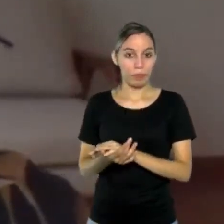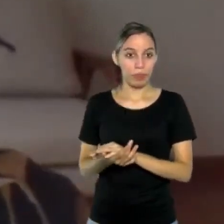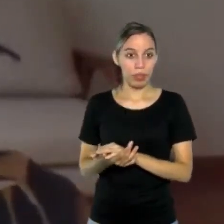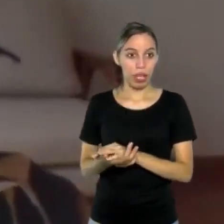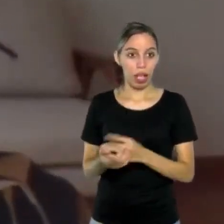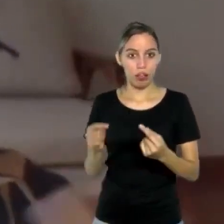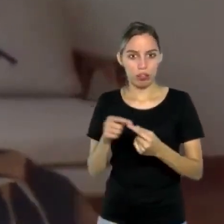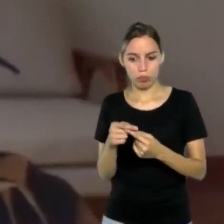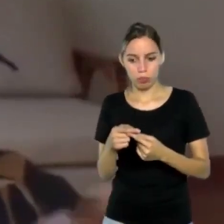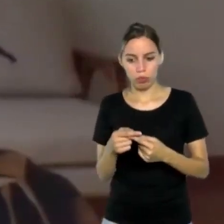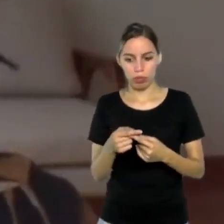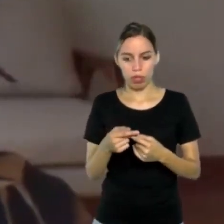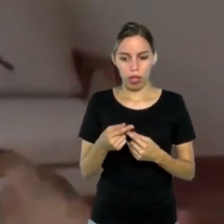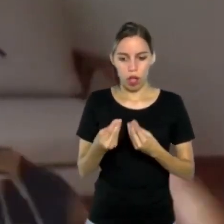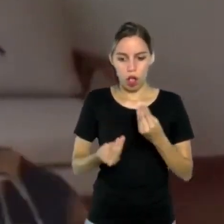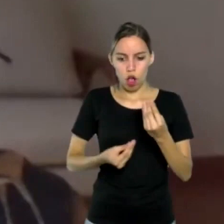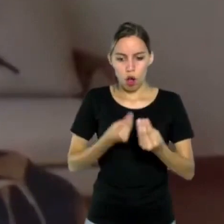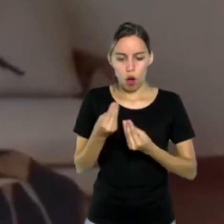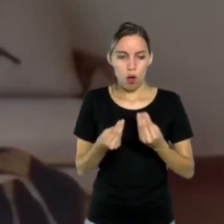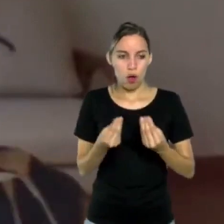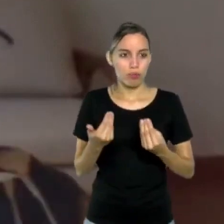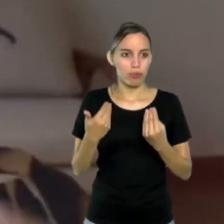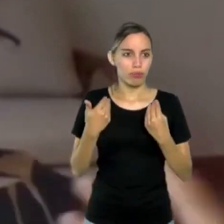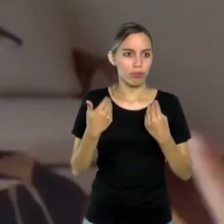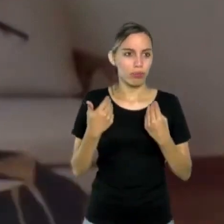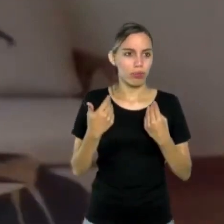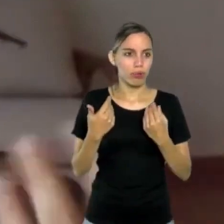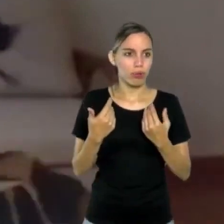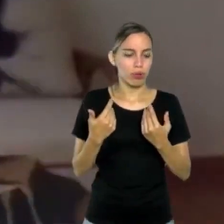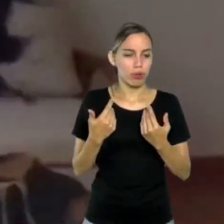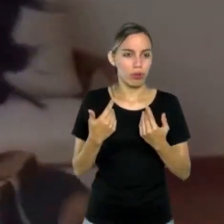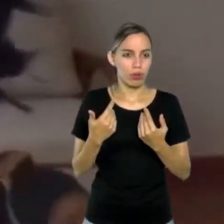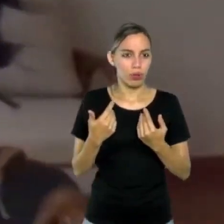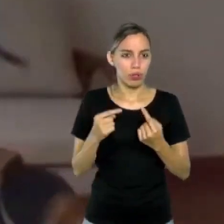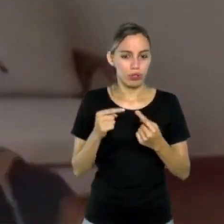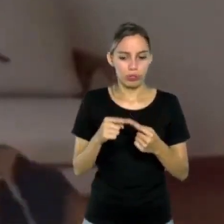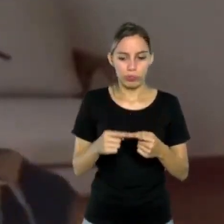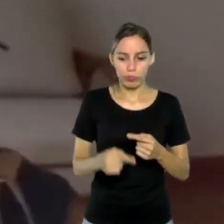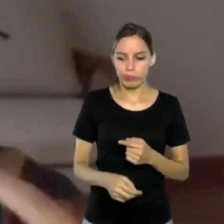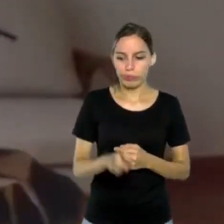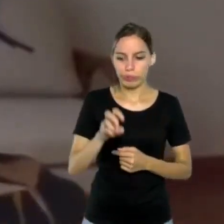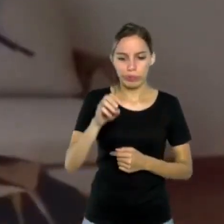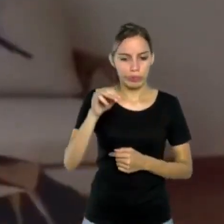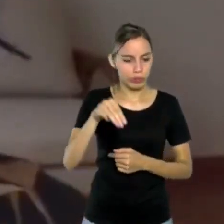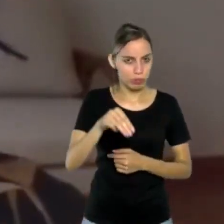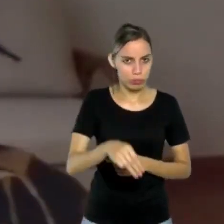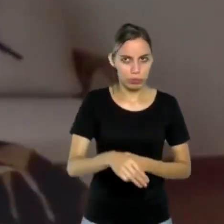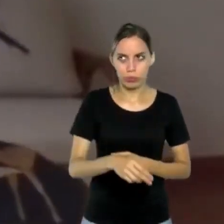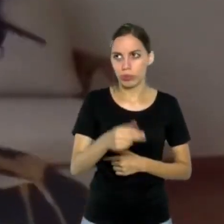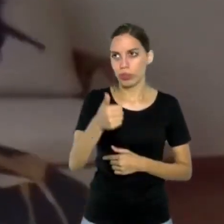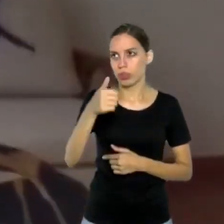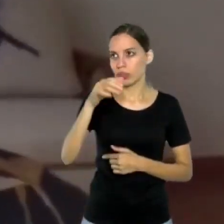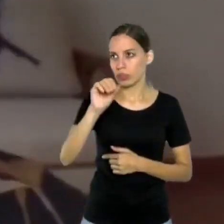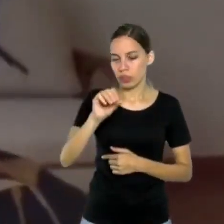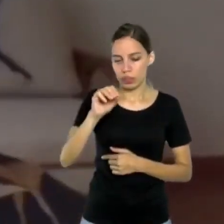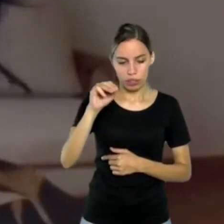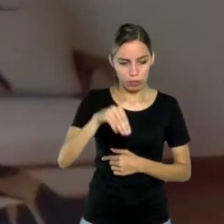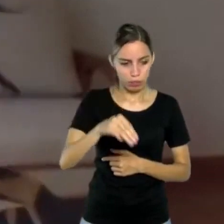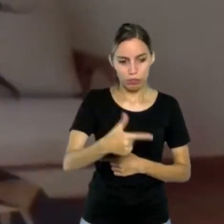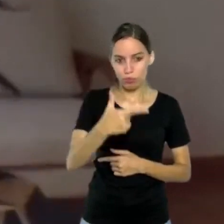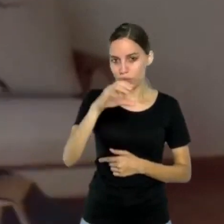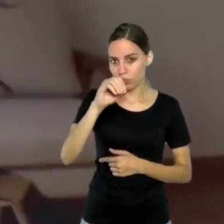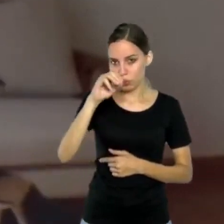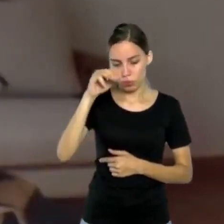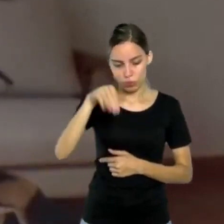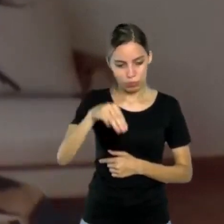para escrever e dura aquilo, né? Você fica 5, 10, 15, 20 minutos escrevendo direto. E ele saiu